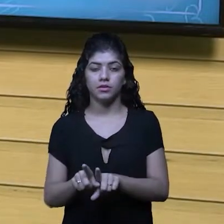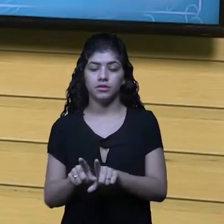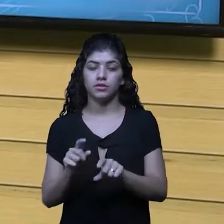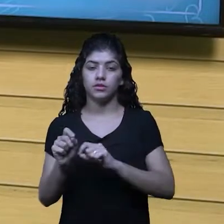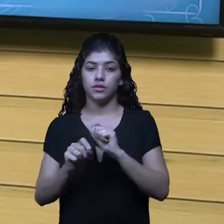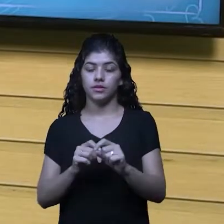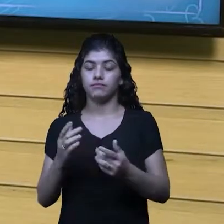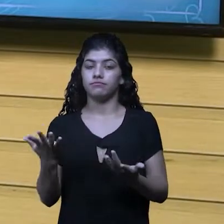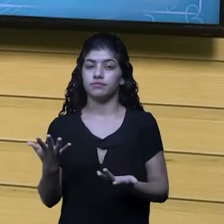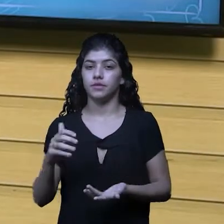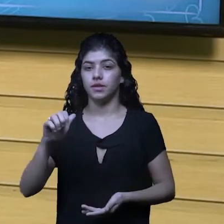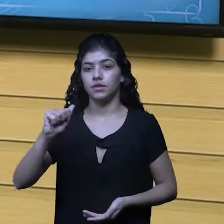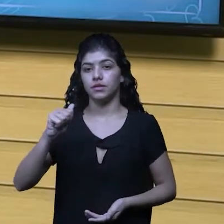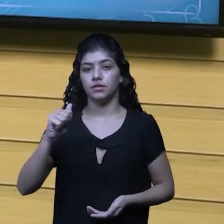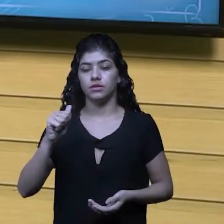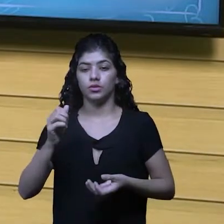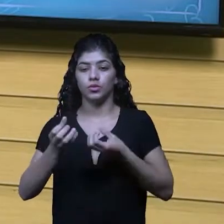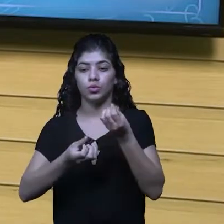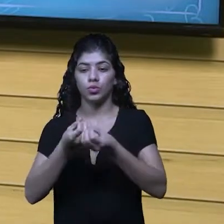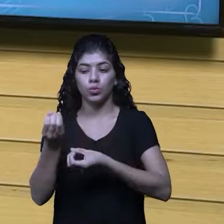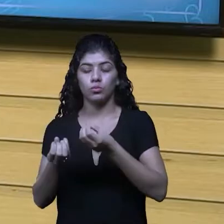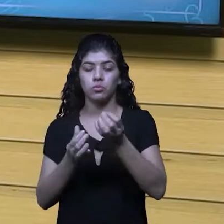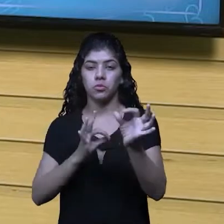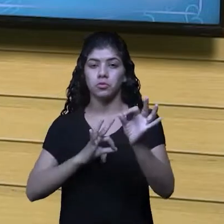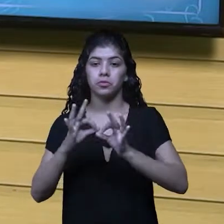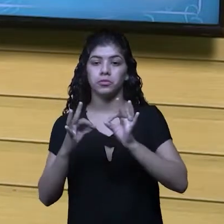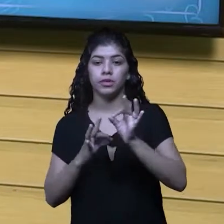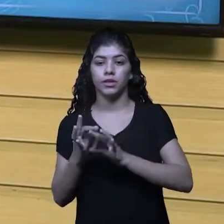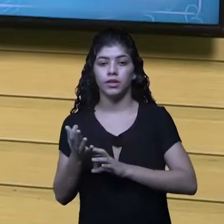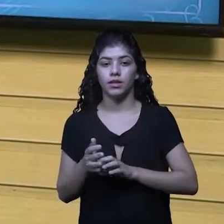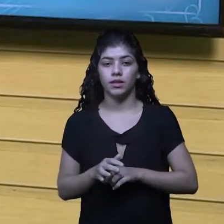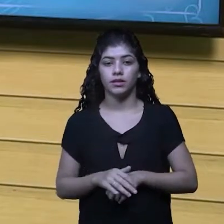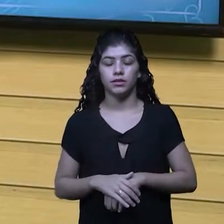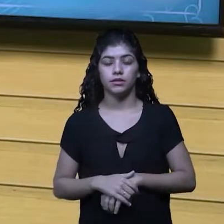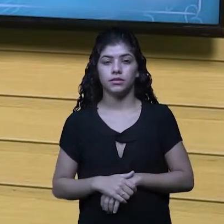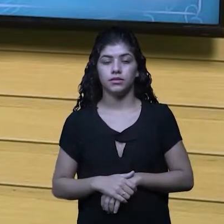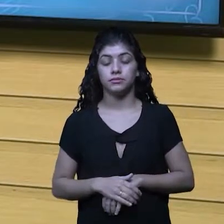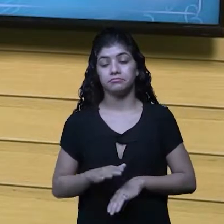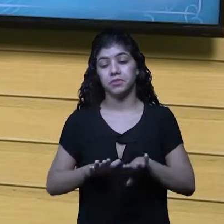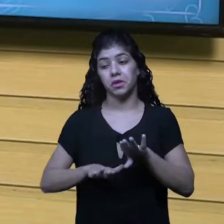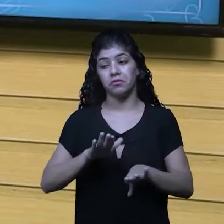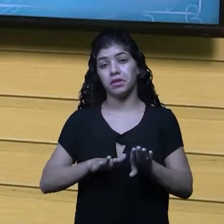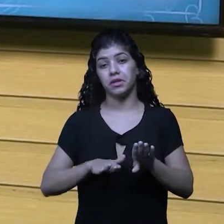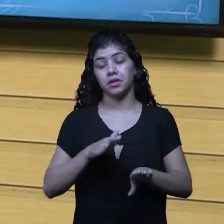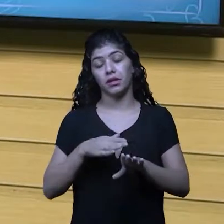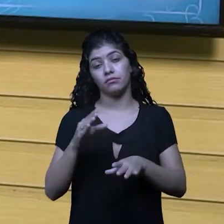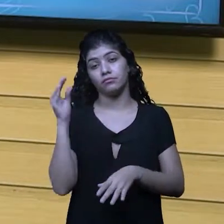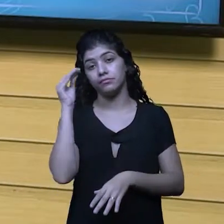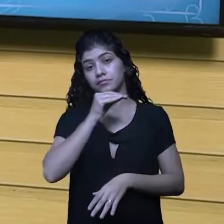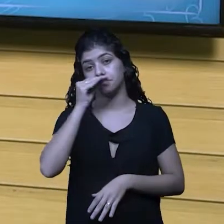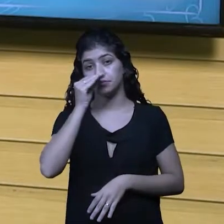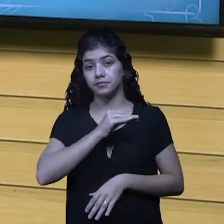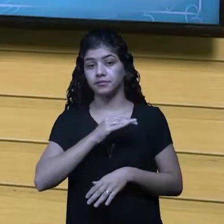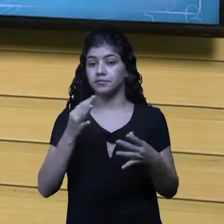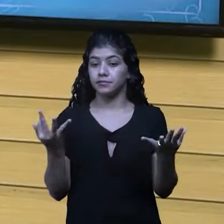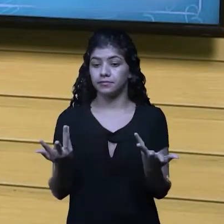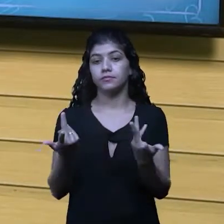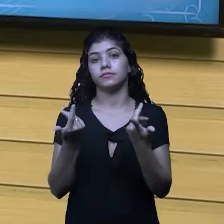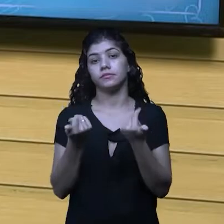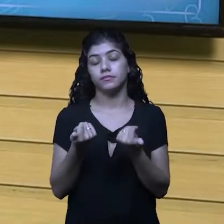ação do medidor, a forma como ele mede, a inexperiência que ele tem, e esse é um dado